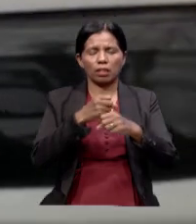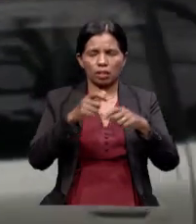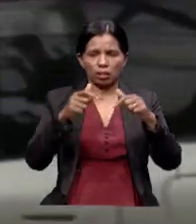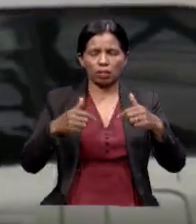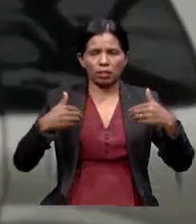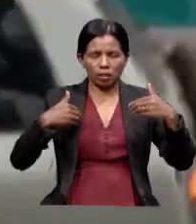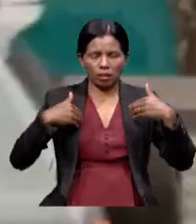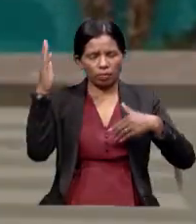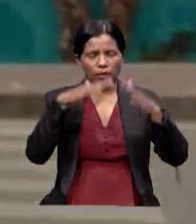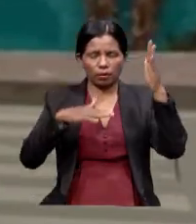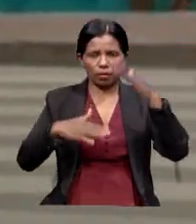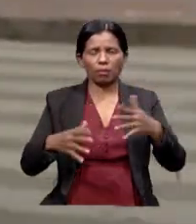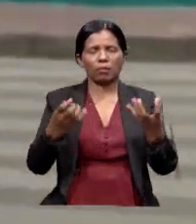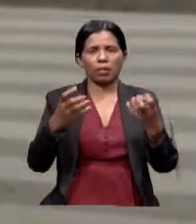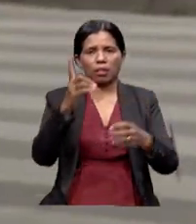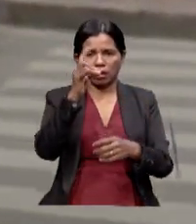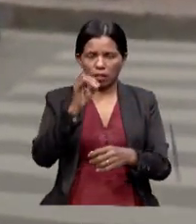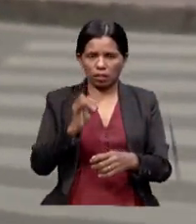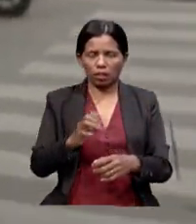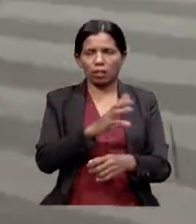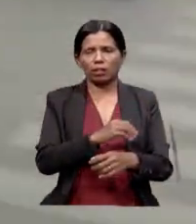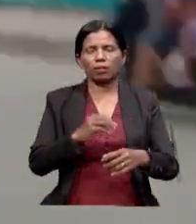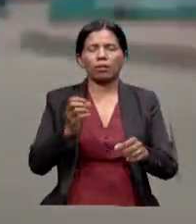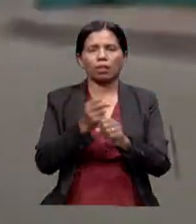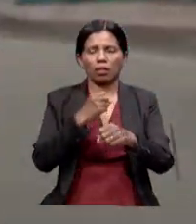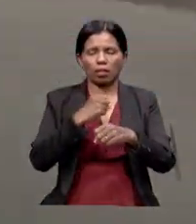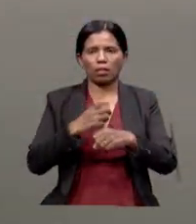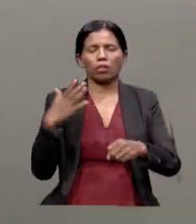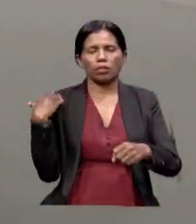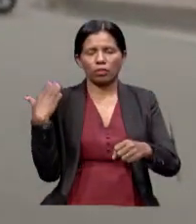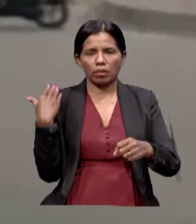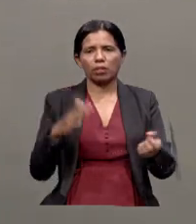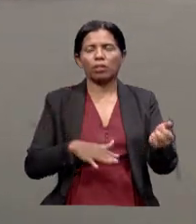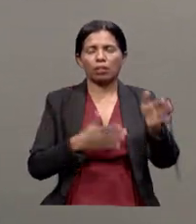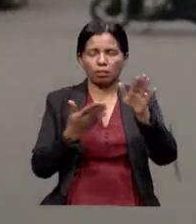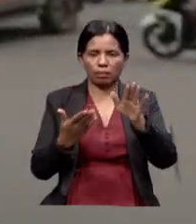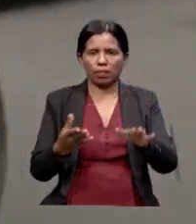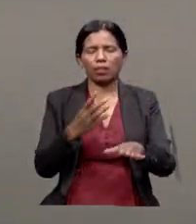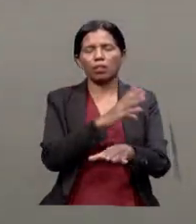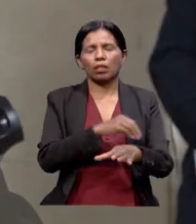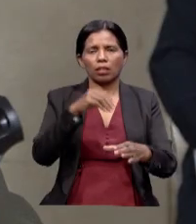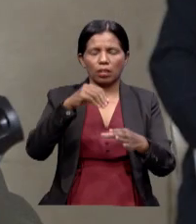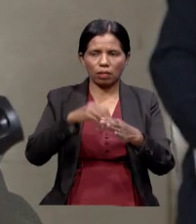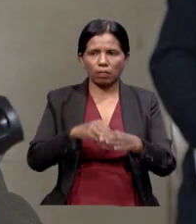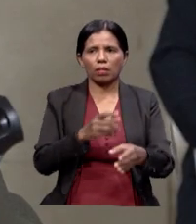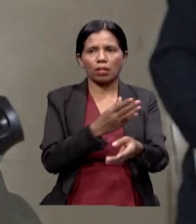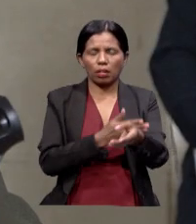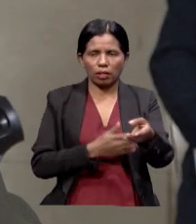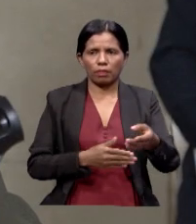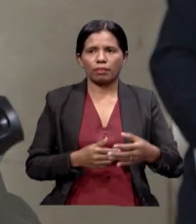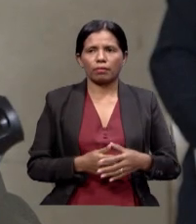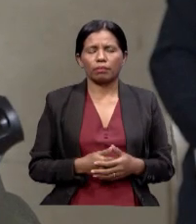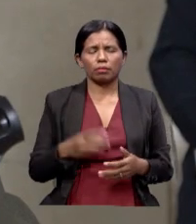mosu acontecimento wen iha capital dili ho di resulta zoven balun la convida inclui balun kanek. Tela